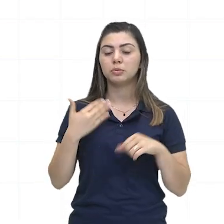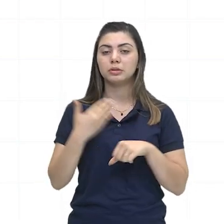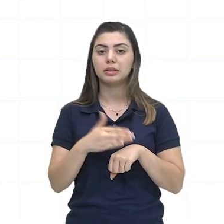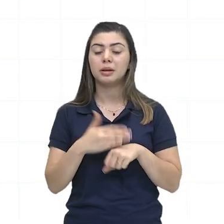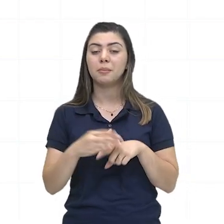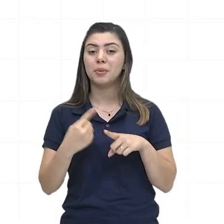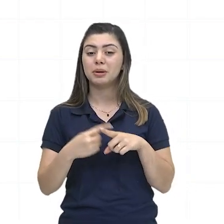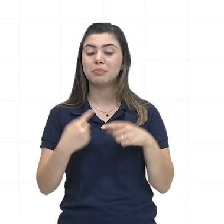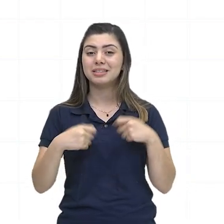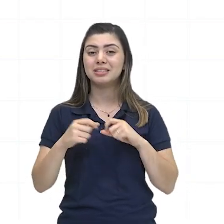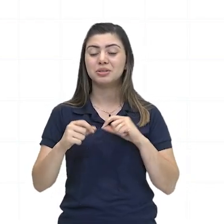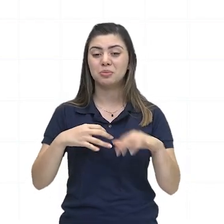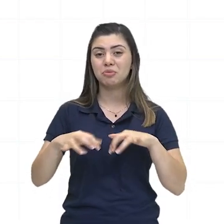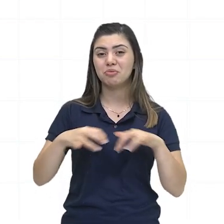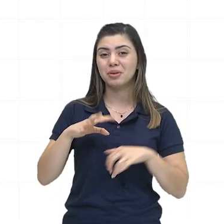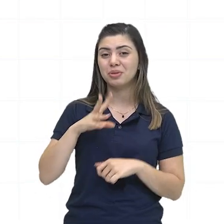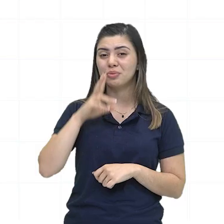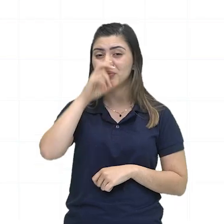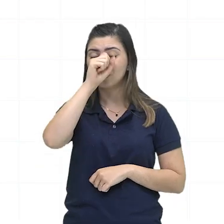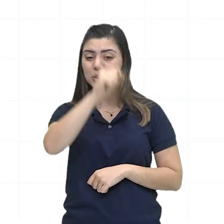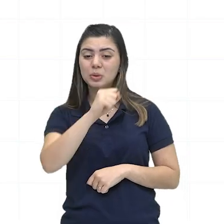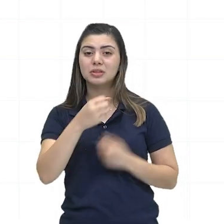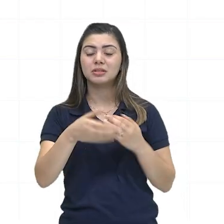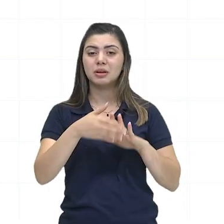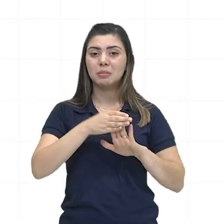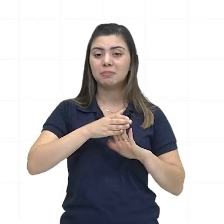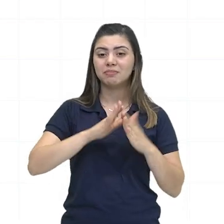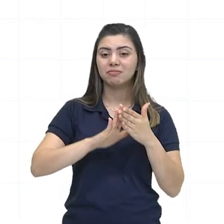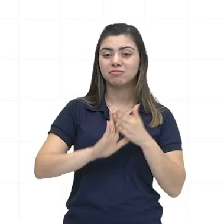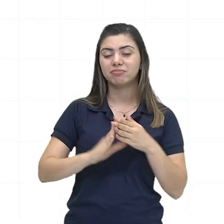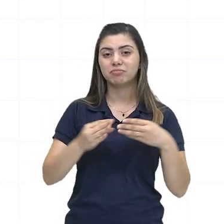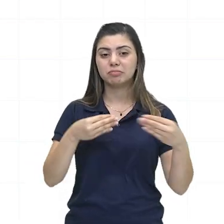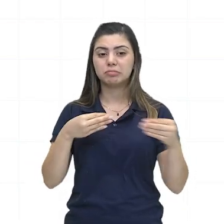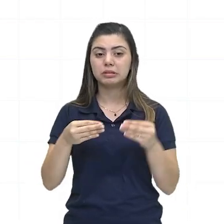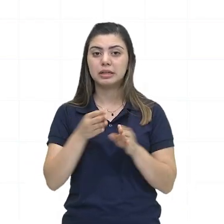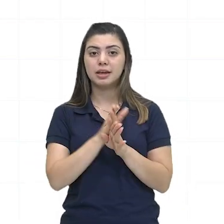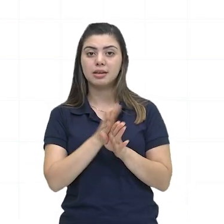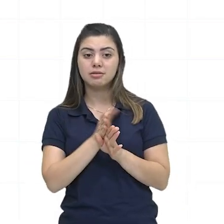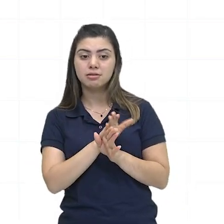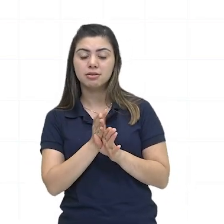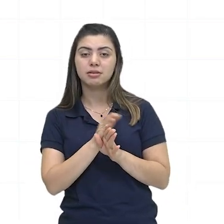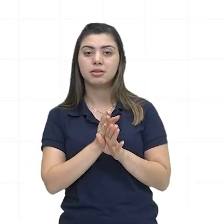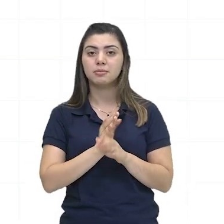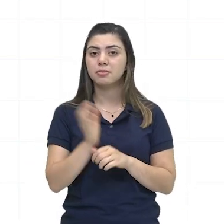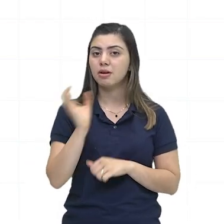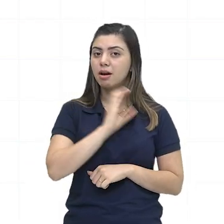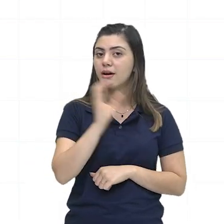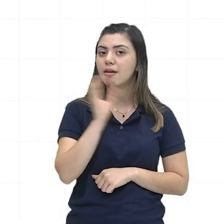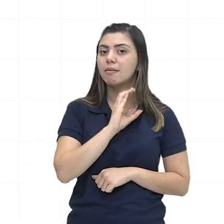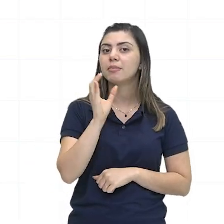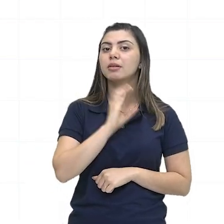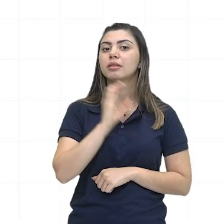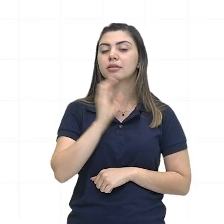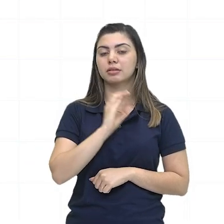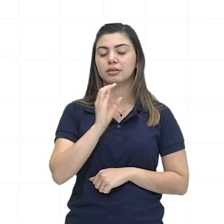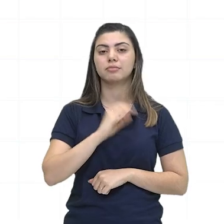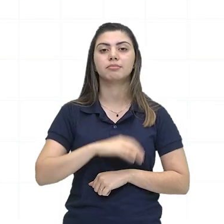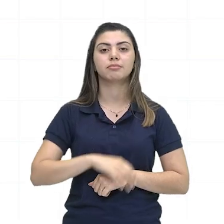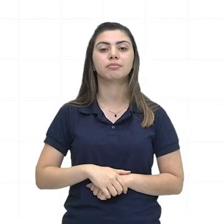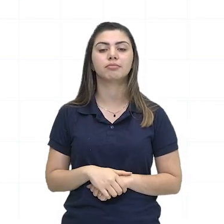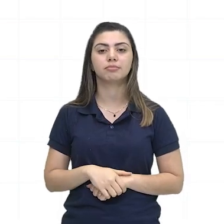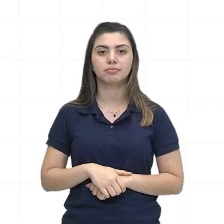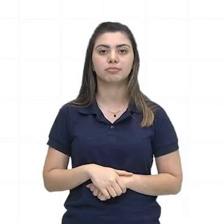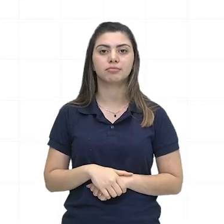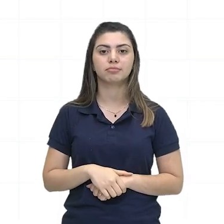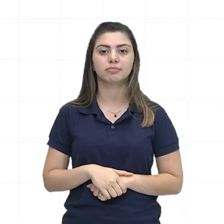exigir força, flexibilidade, equilíbrio e agilidade do